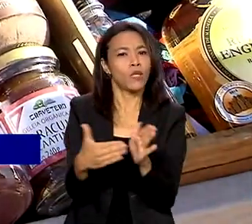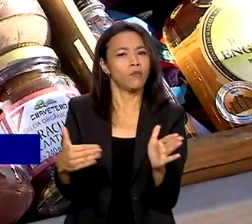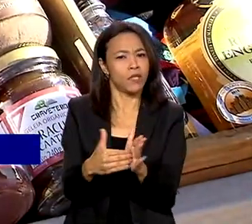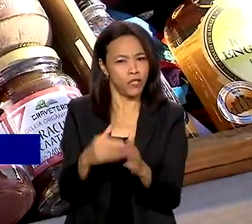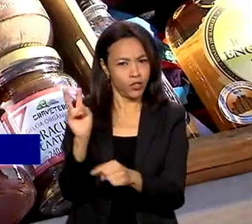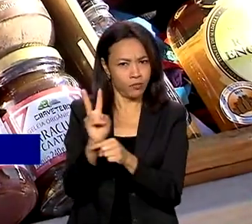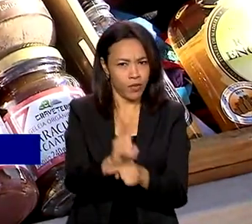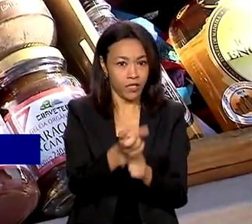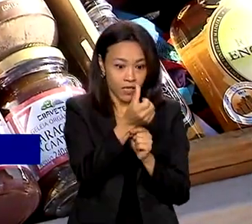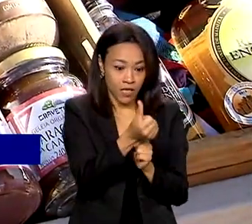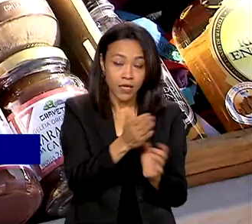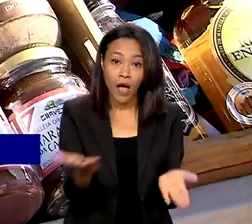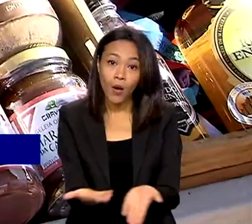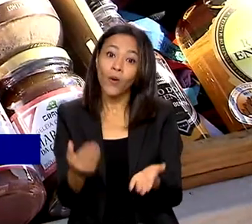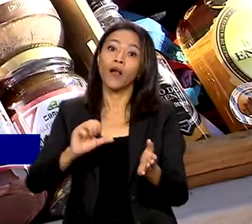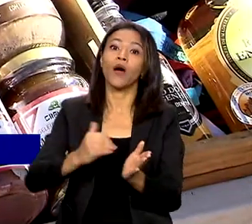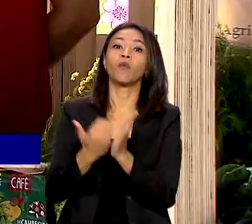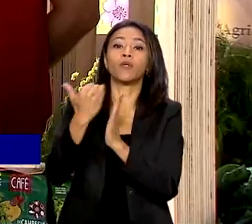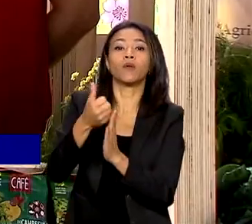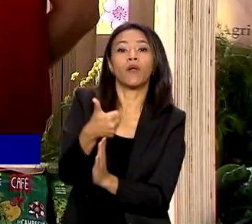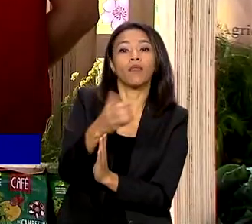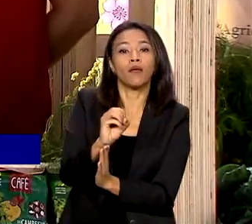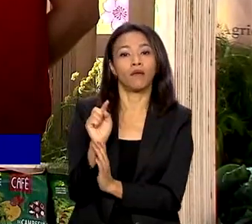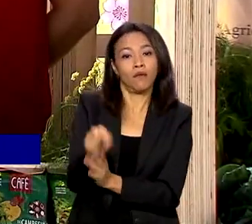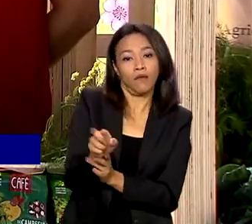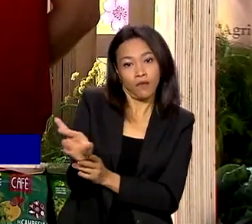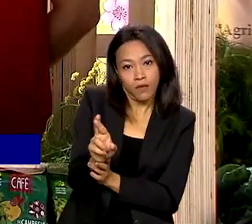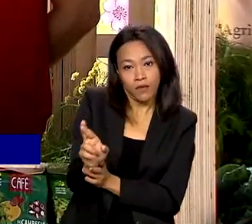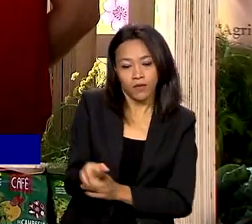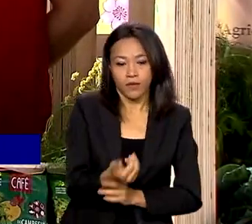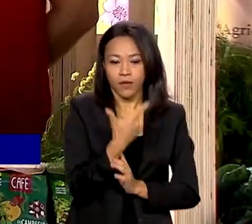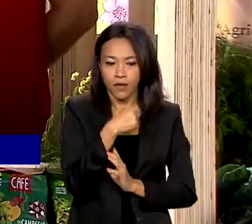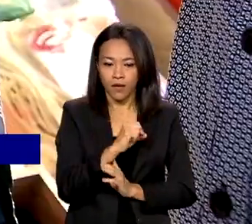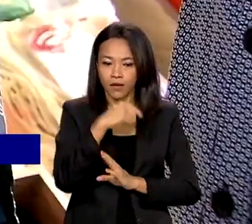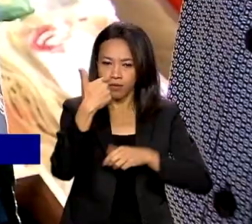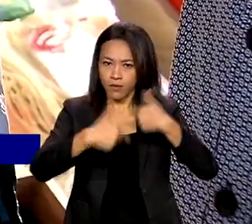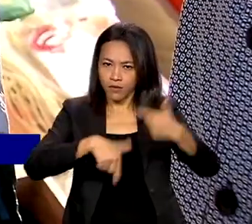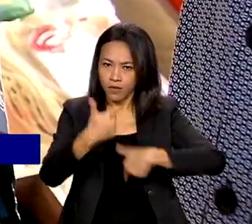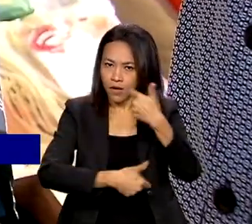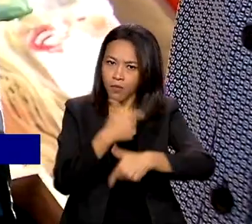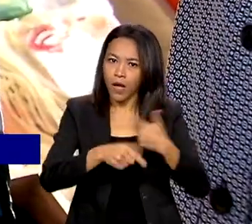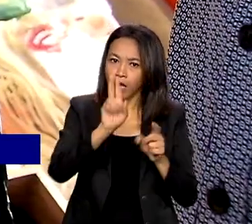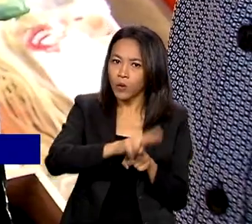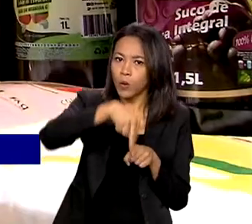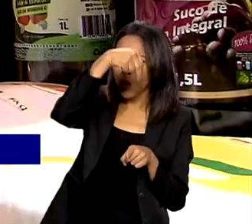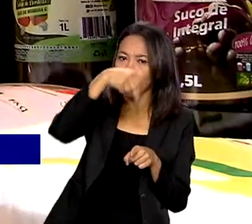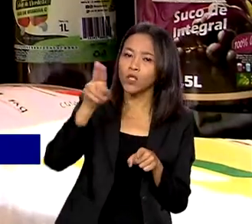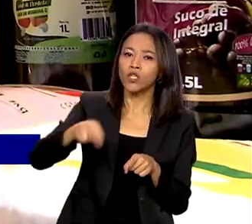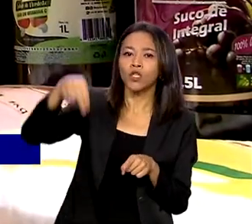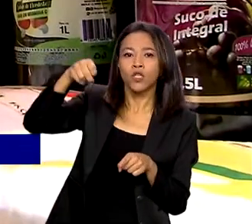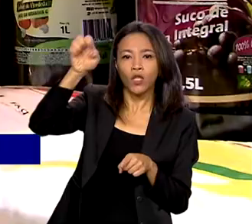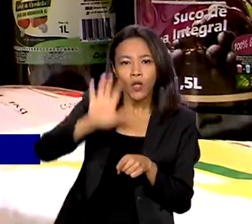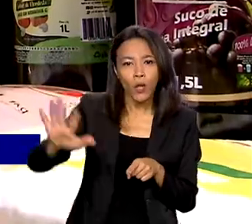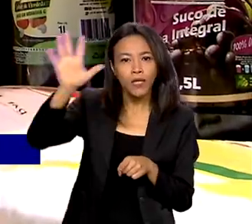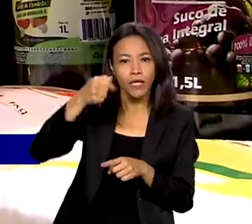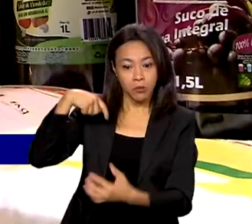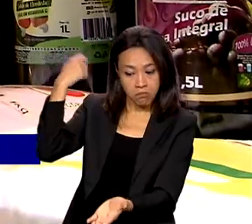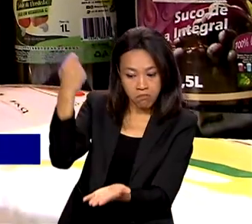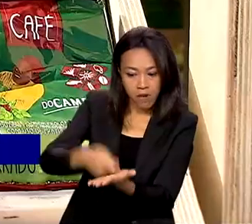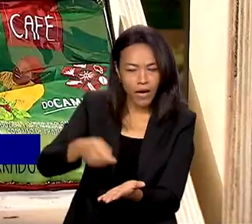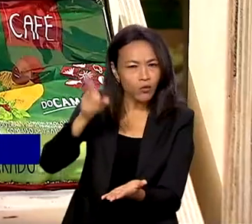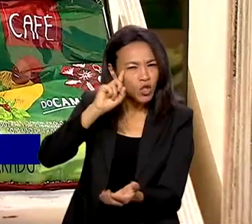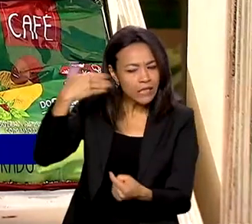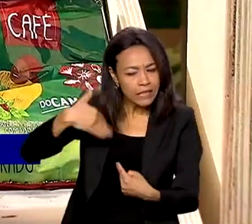R$ 6 mil para R$ 10 mil. Os produtores das regiões Norte e Nordeste que pagarem o financiamento em